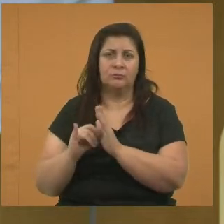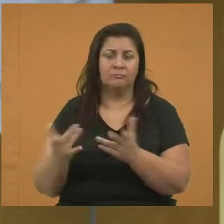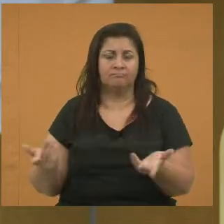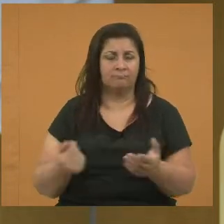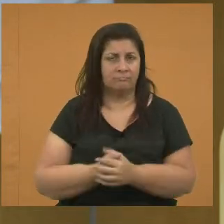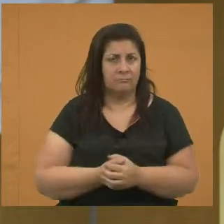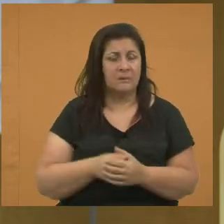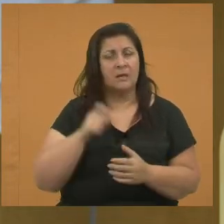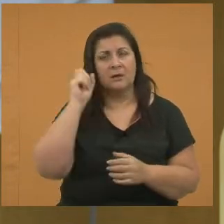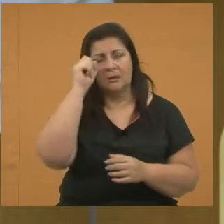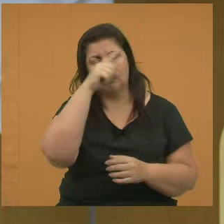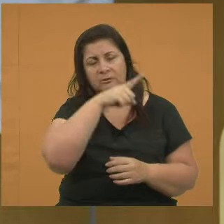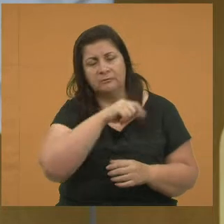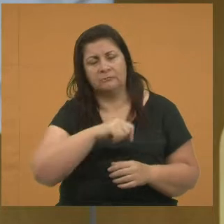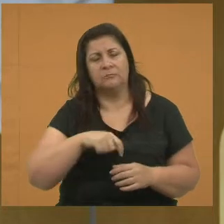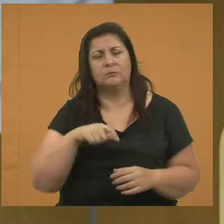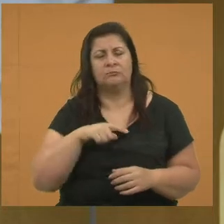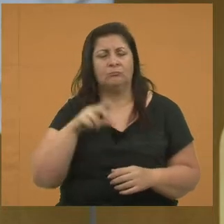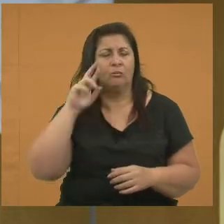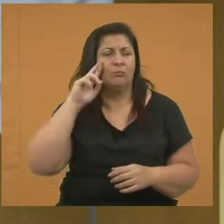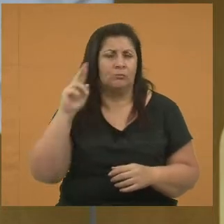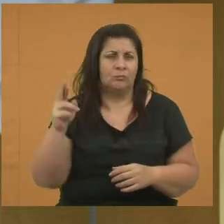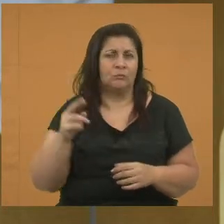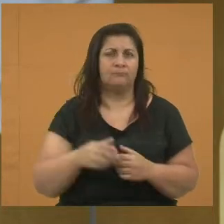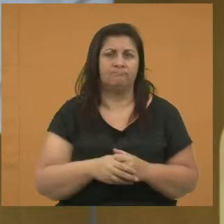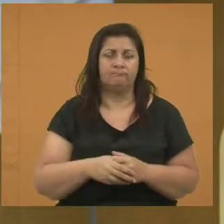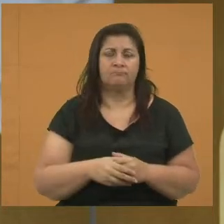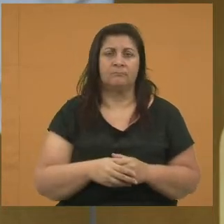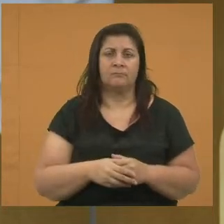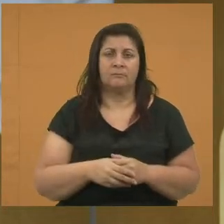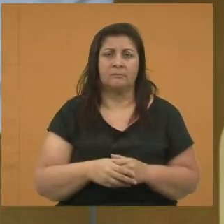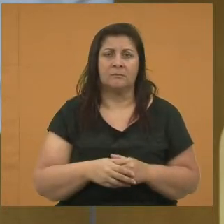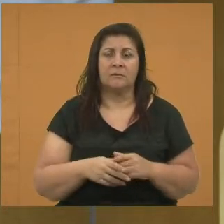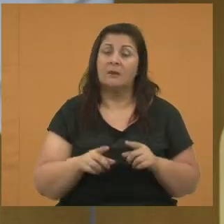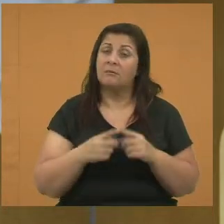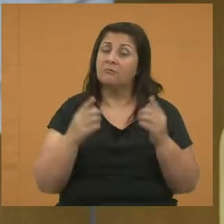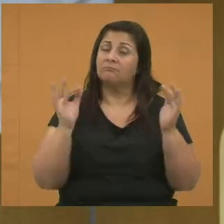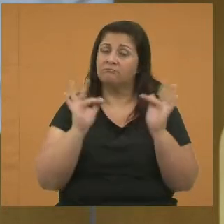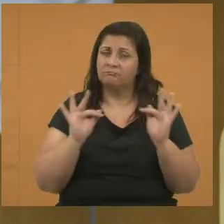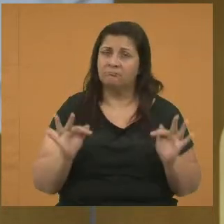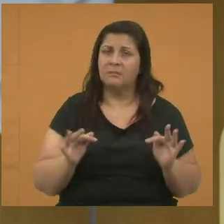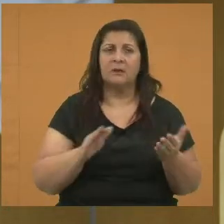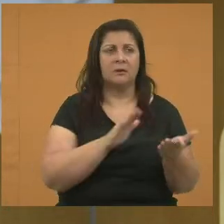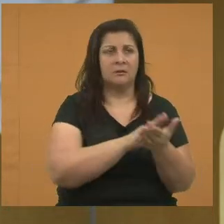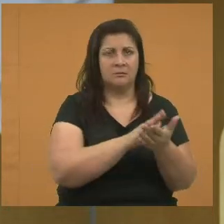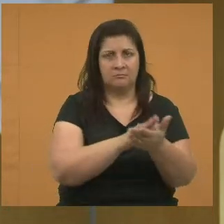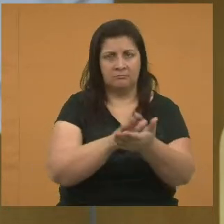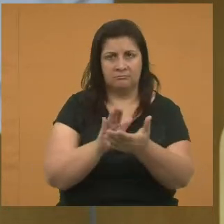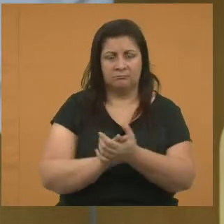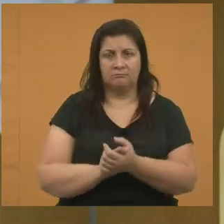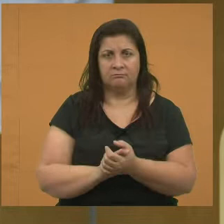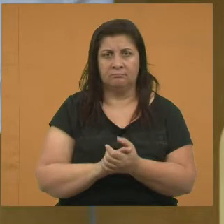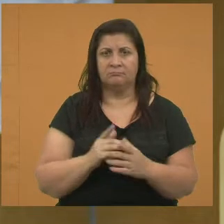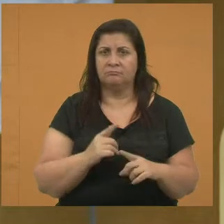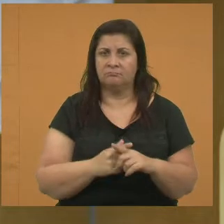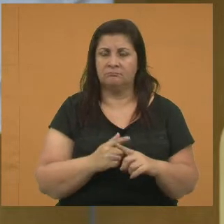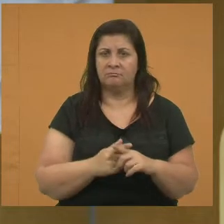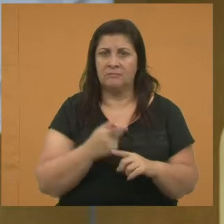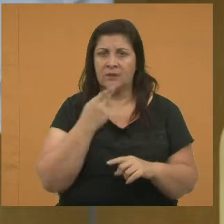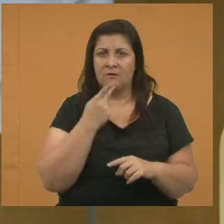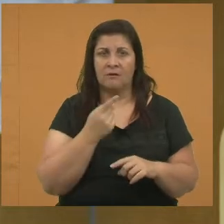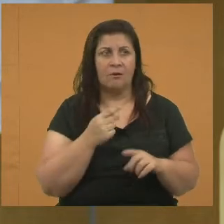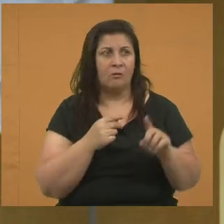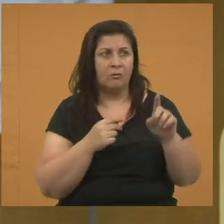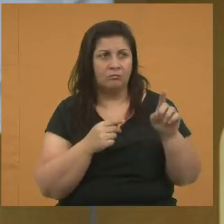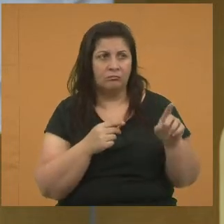de comerciante, da qual eu também me enquadro, mas fico muito feliz e parabenizo, porque aqui foi citado um deles